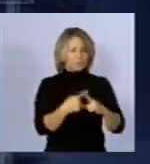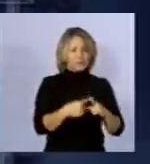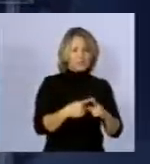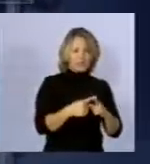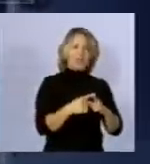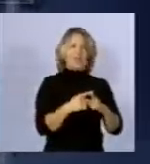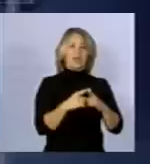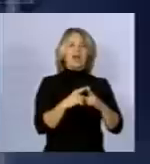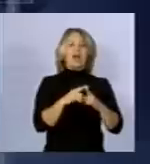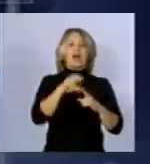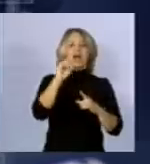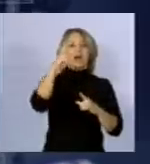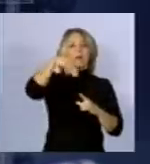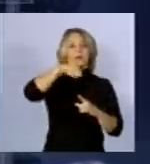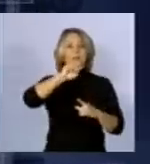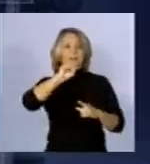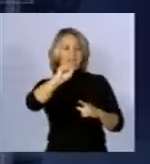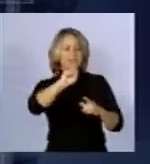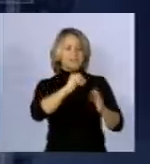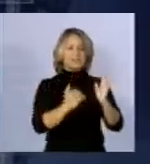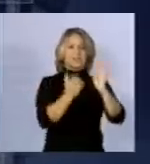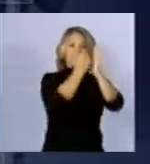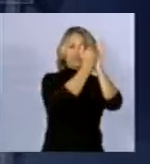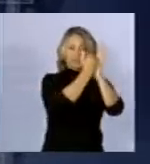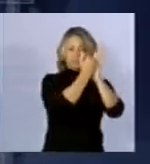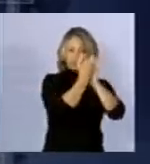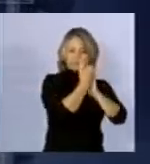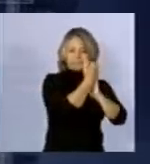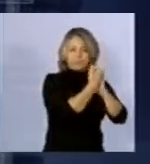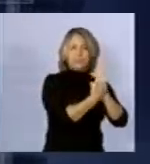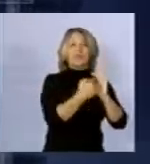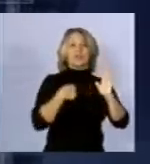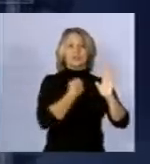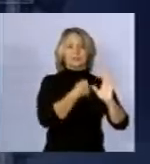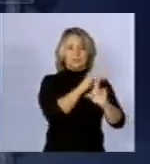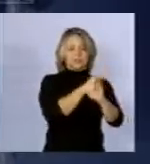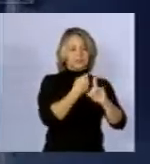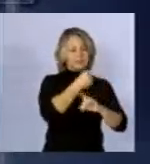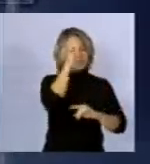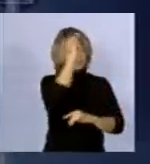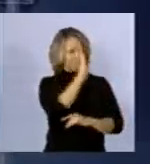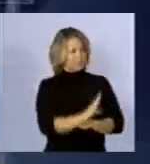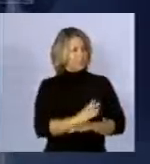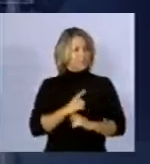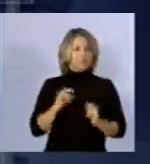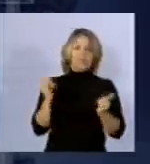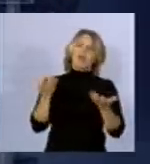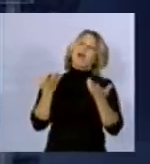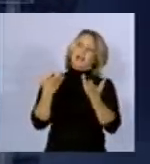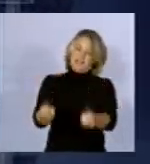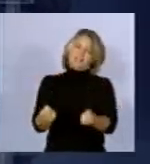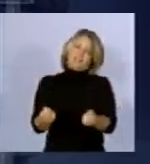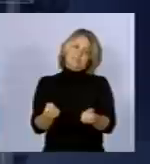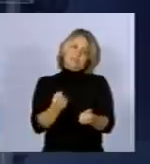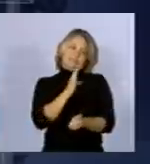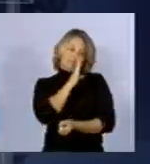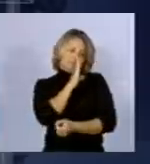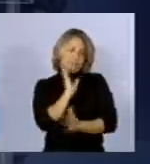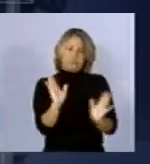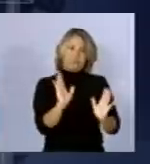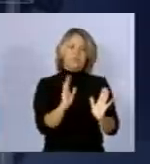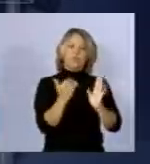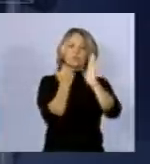Mundial de Saúde de fixa diretriz sobre o assunto que nós sociedade brasileira devemos nos confortar com esse